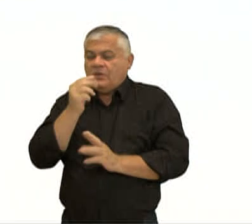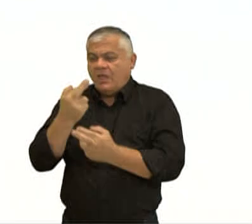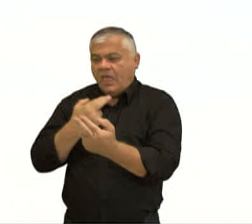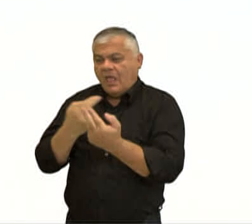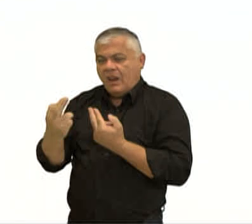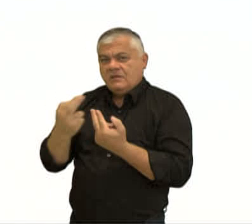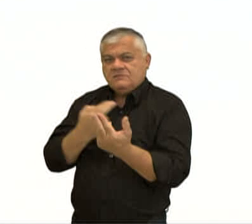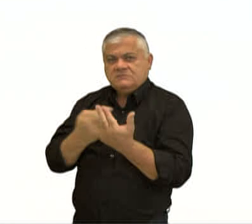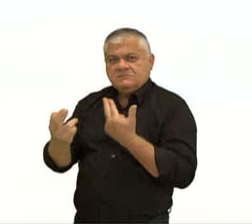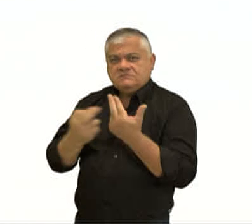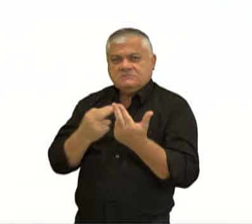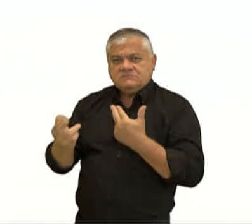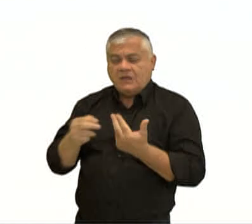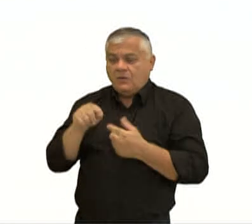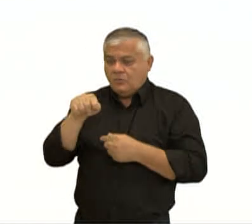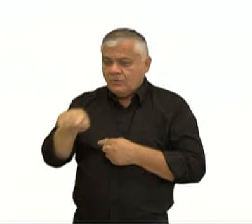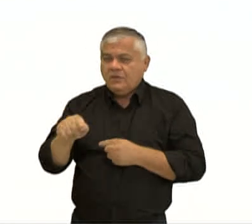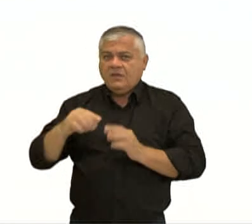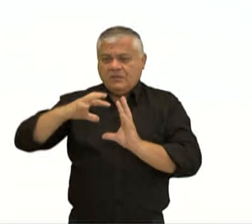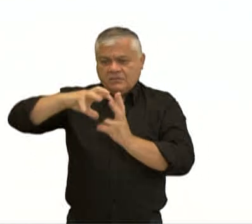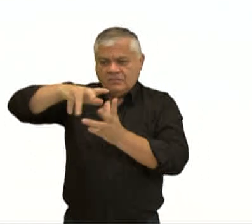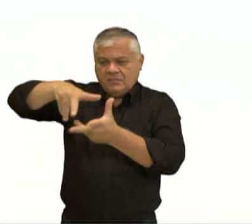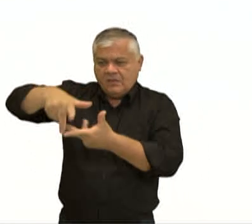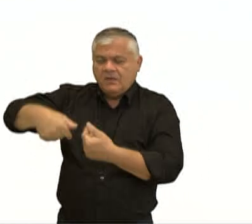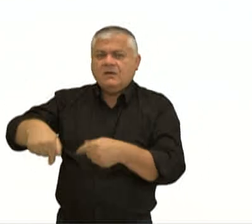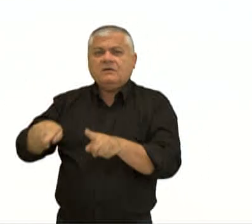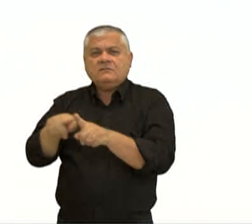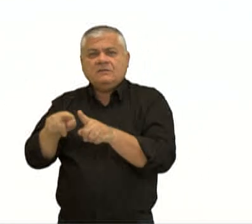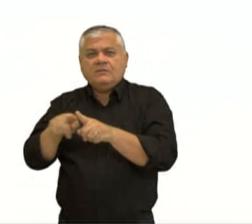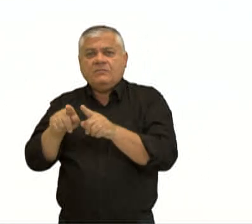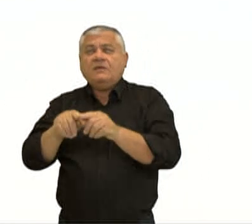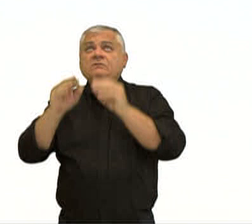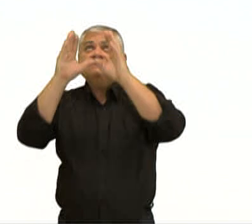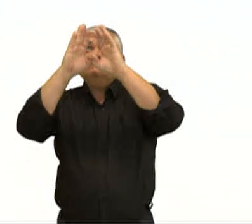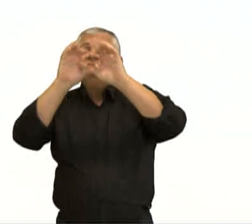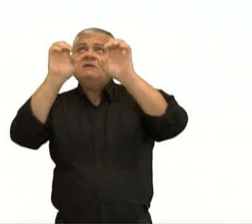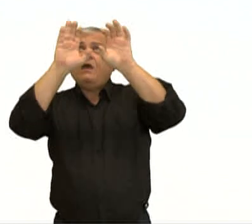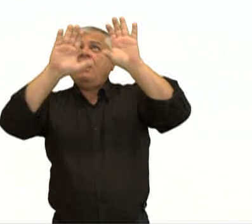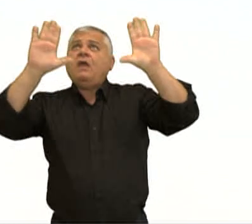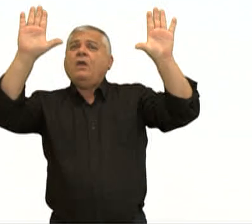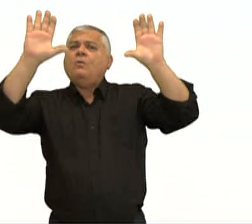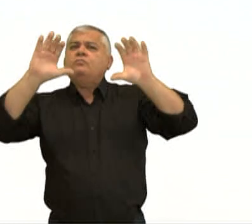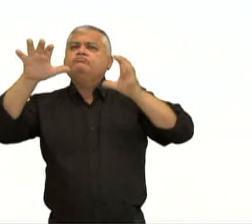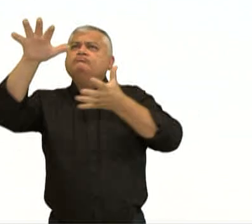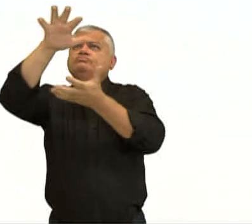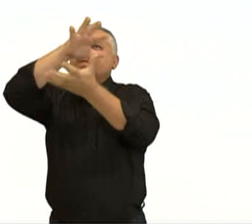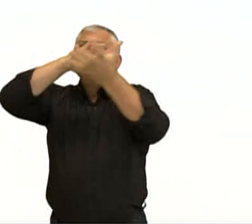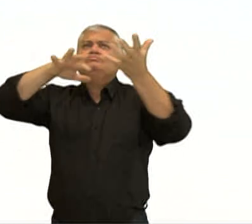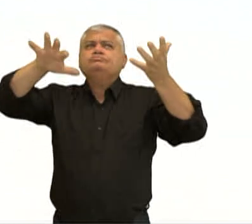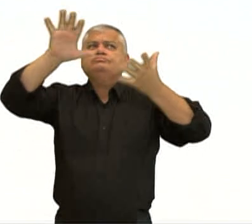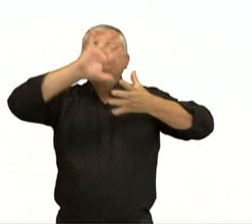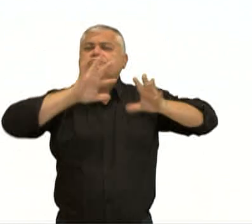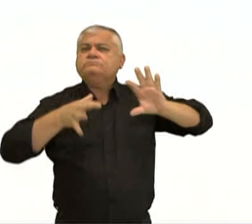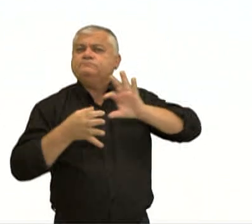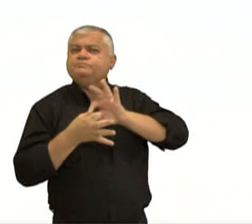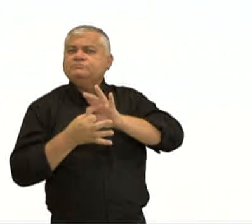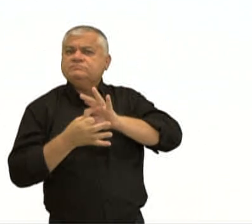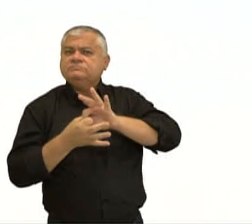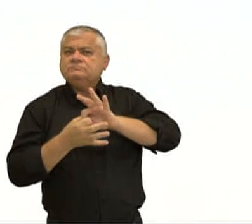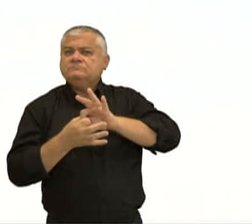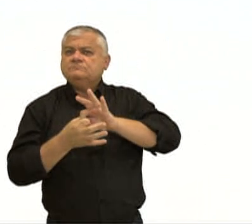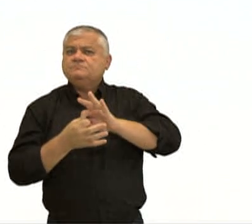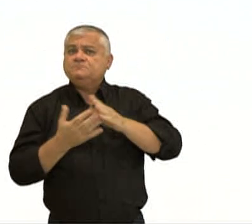os fenômenos de ocorrência nas esferas celestes ou no cosmos harmônico. Quer